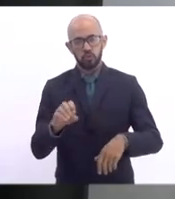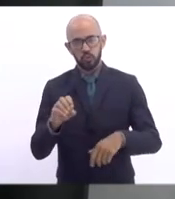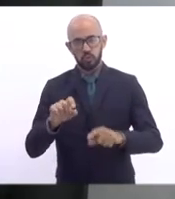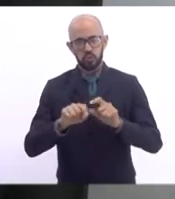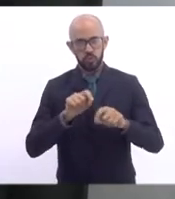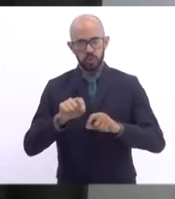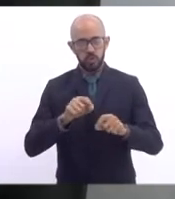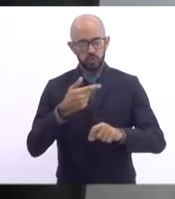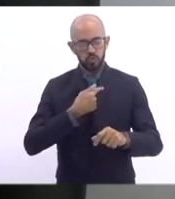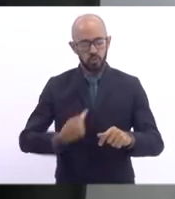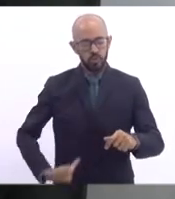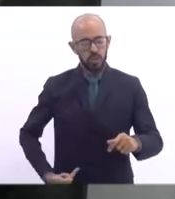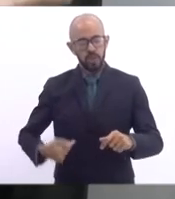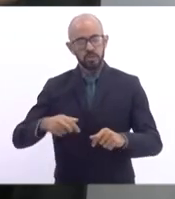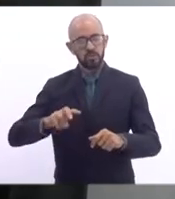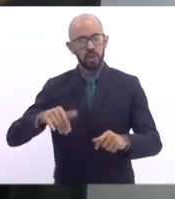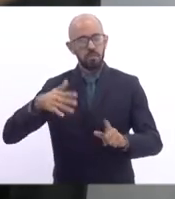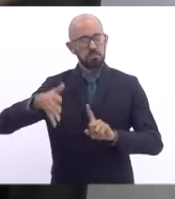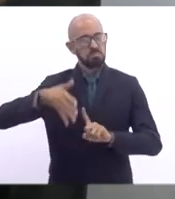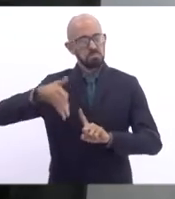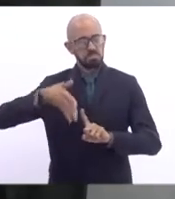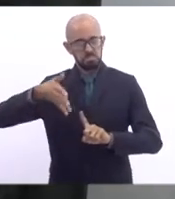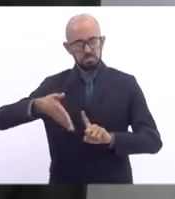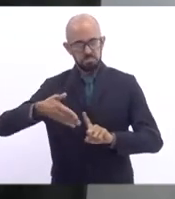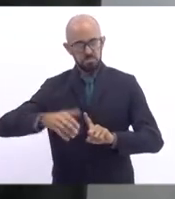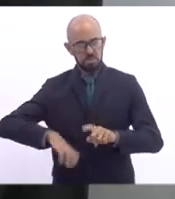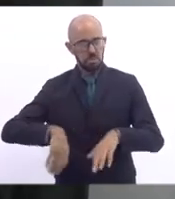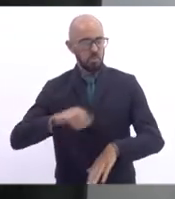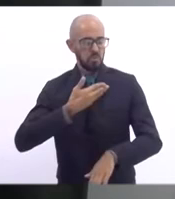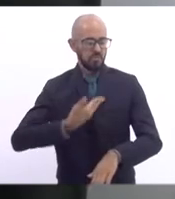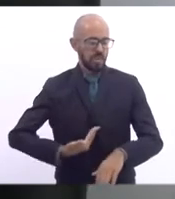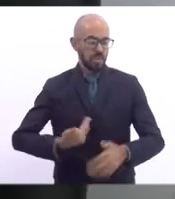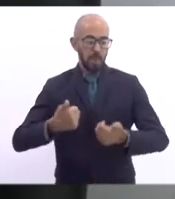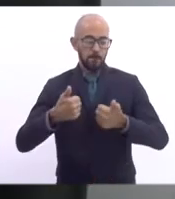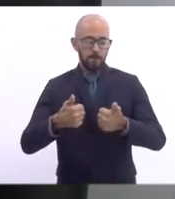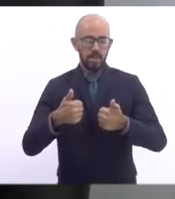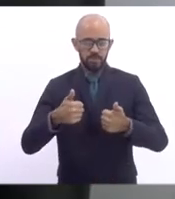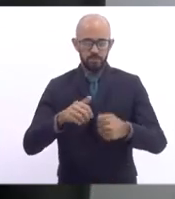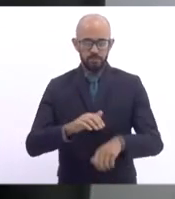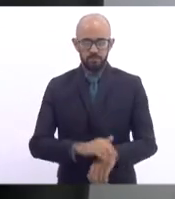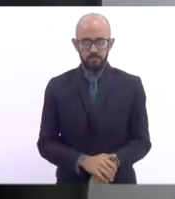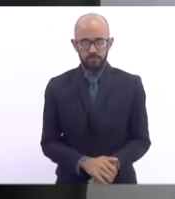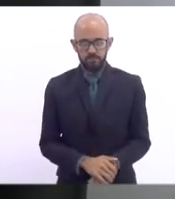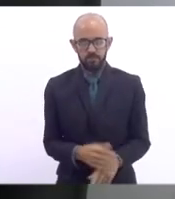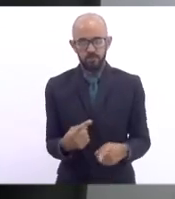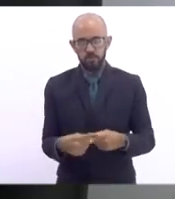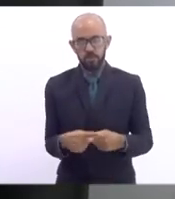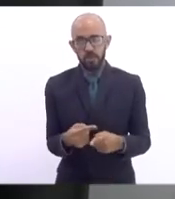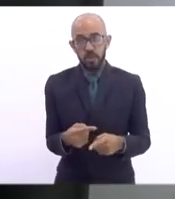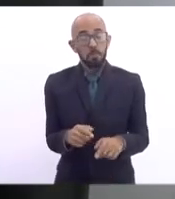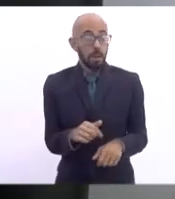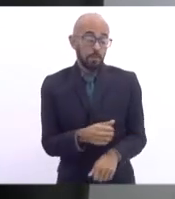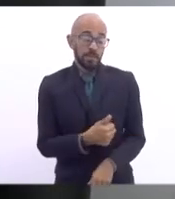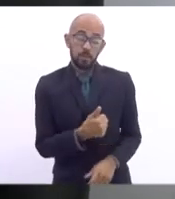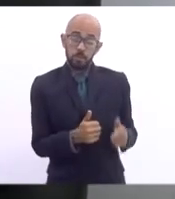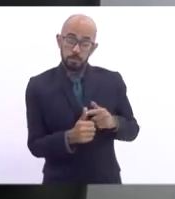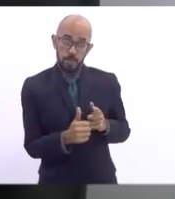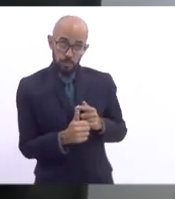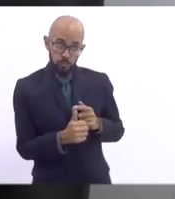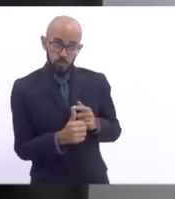discurso político o estado tá muito bem não tenho não não tem outra sociedade para vender